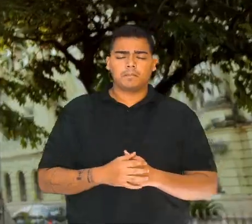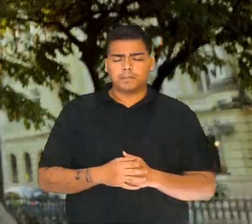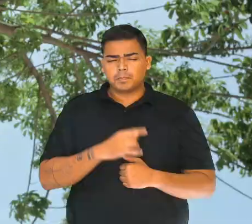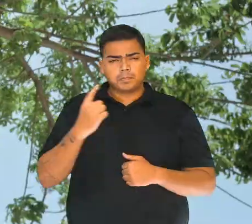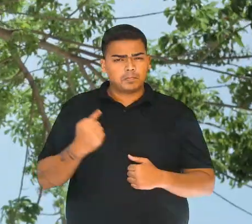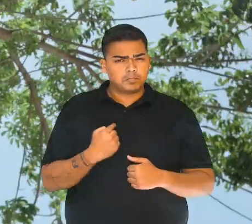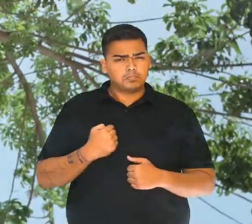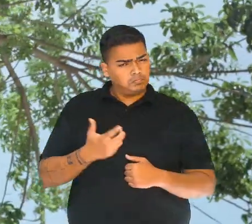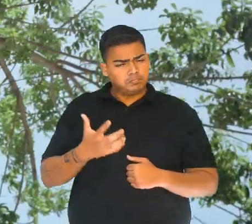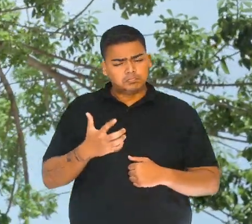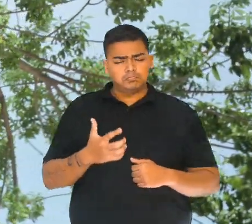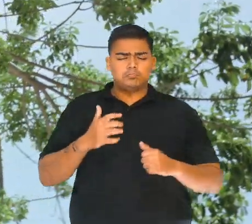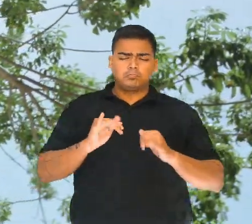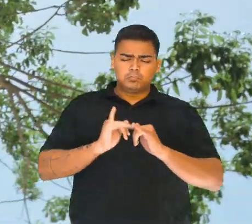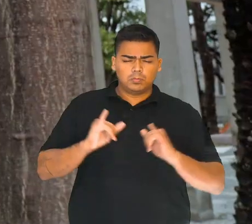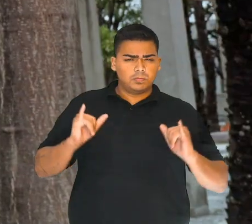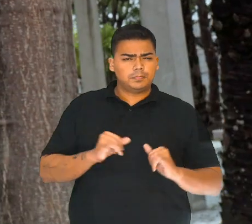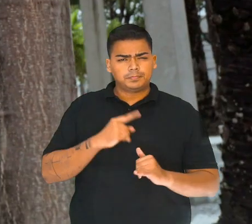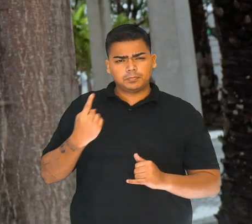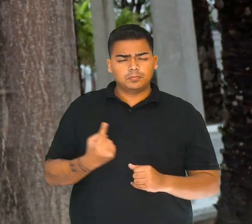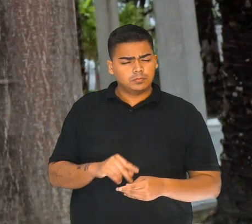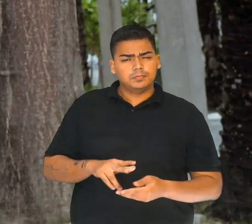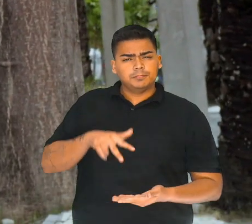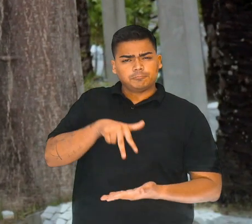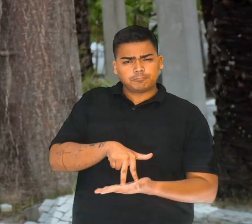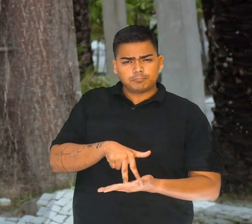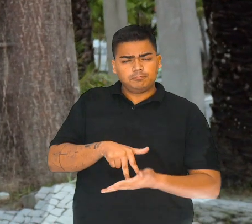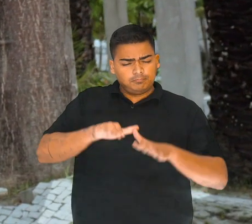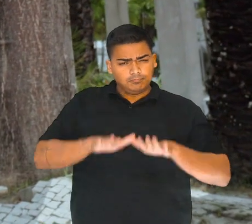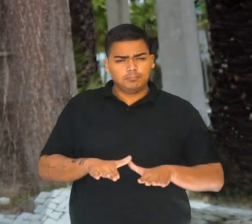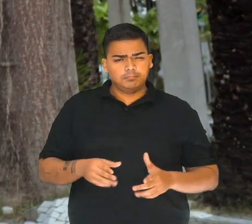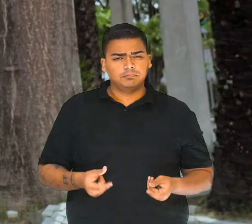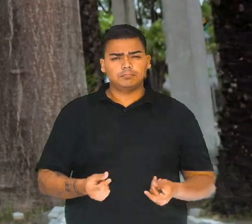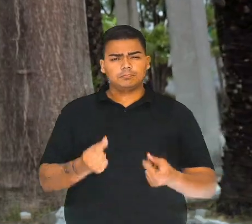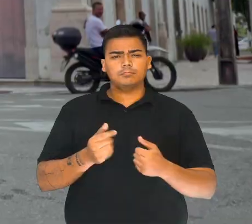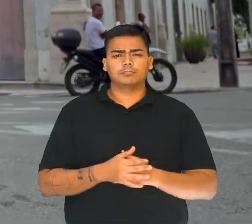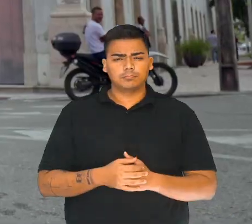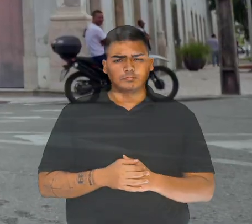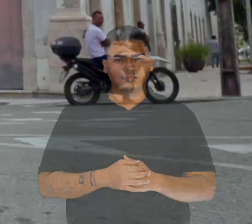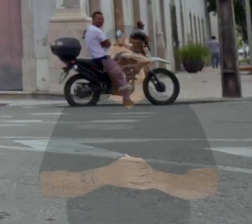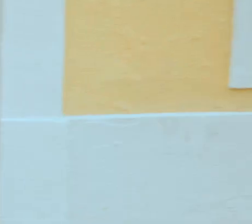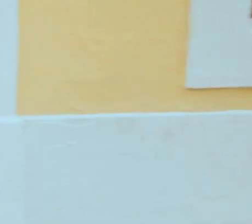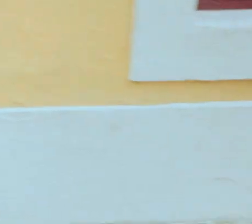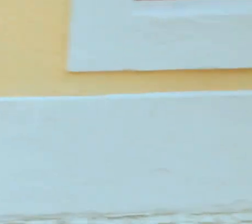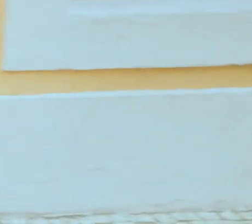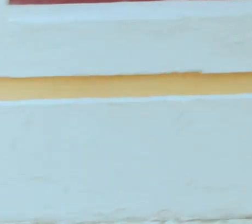processo. É a gente dizer que a gente chegou para ficar.